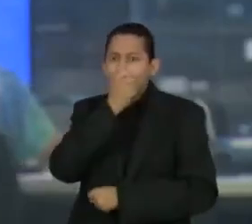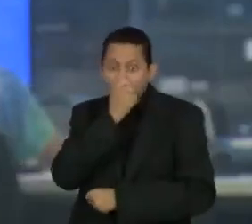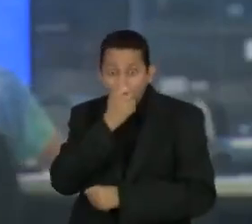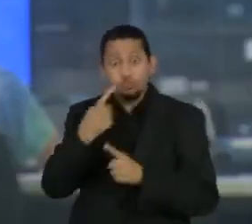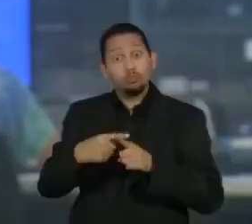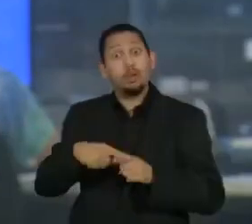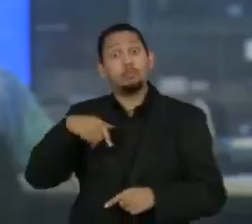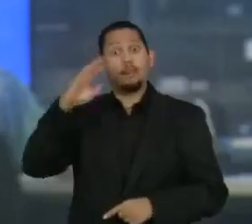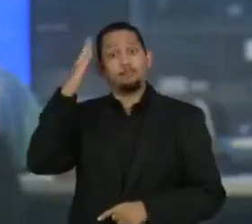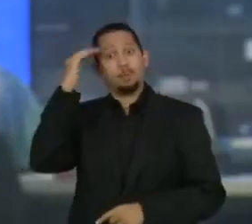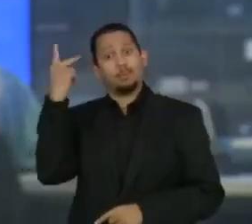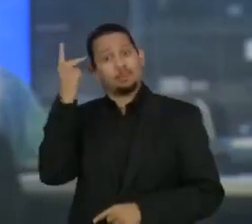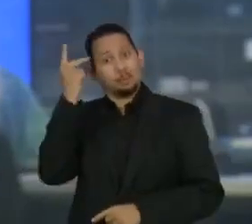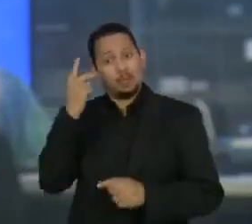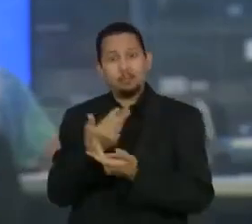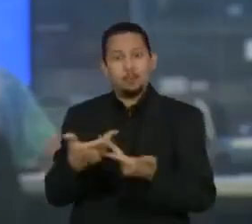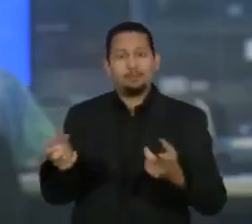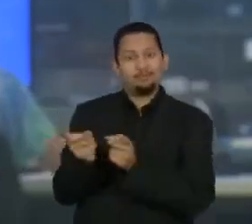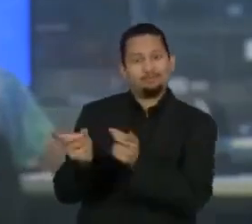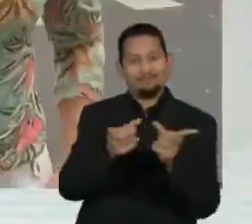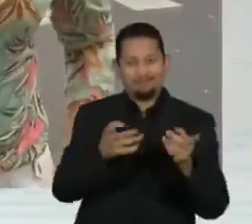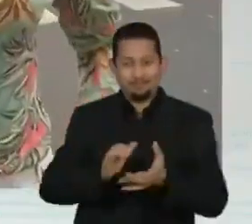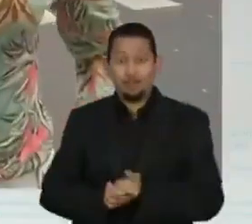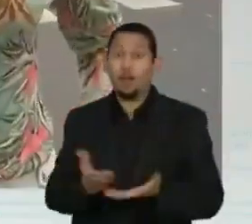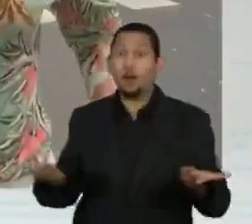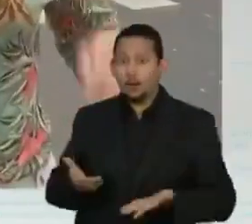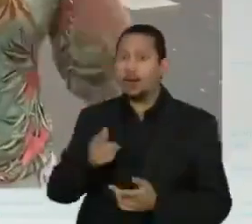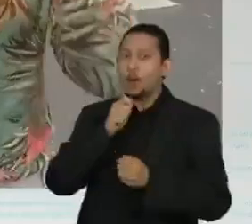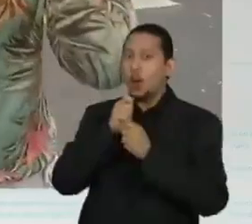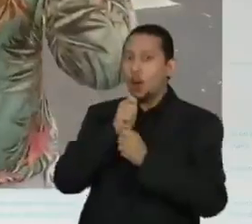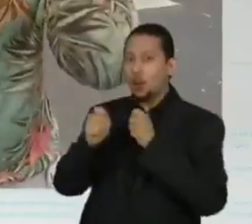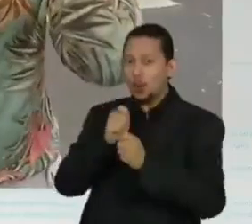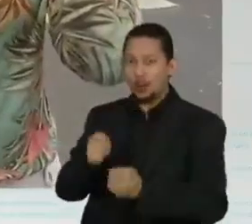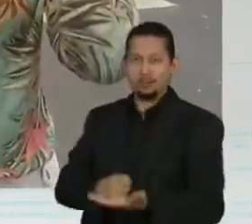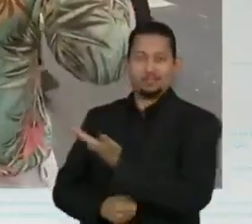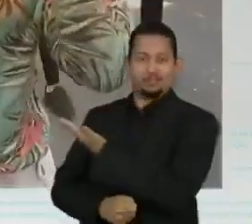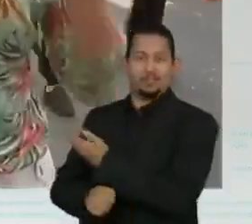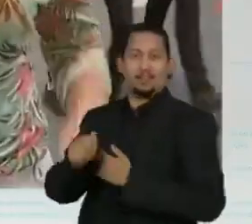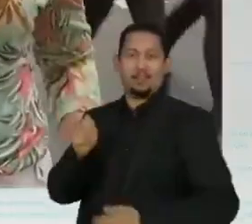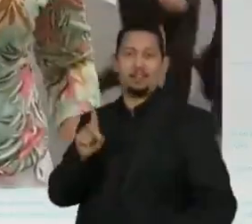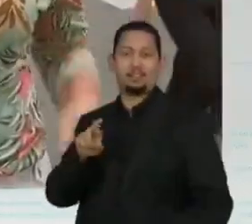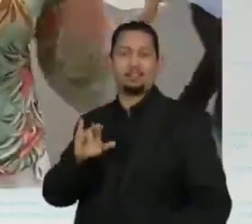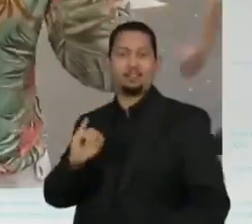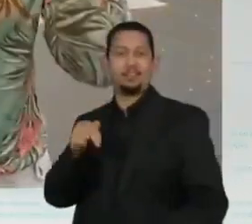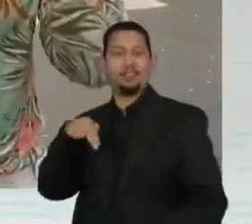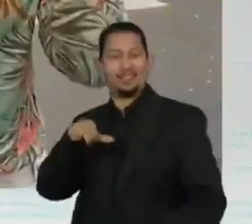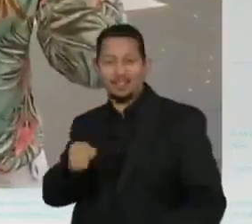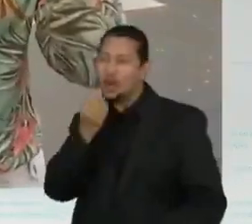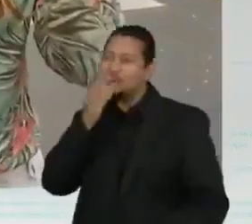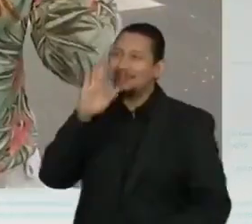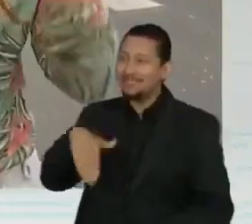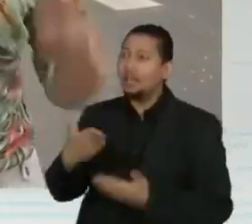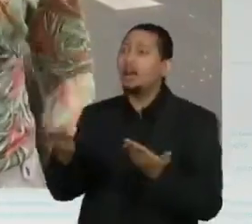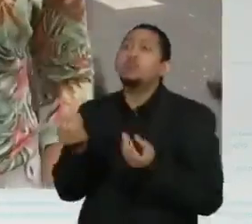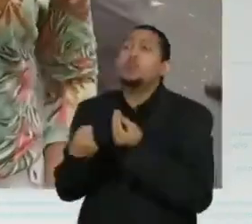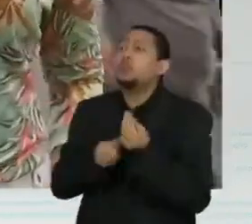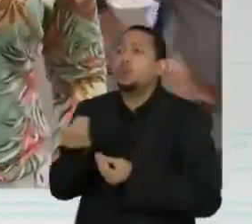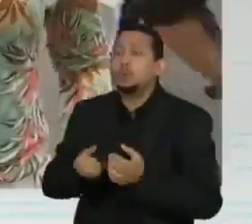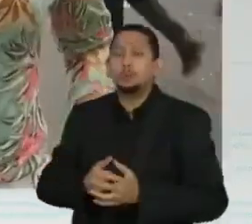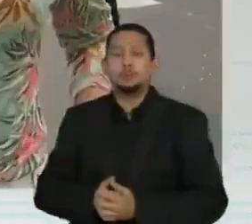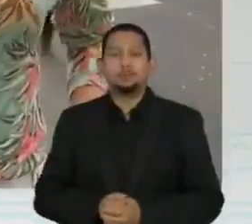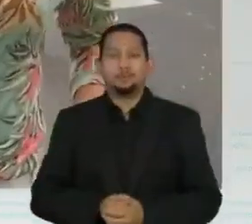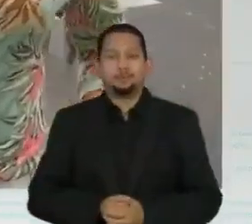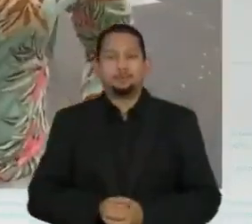comércio popular de São Paulo. De lá, quem fala é a repórter Adriana Cimino. Boa tarde, Adriana. Como está a movimentação por